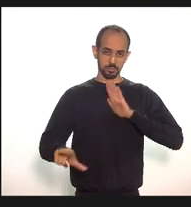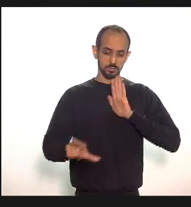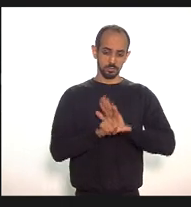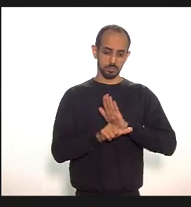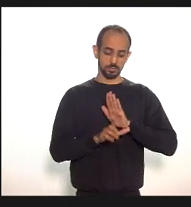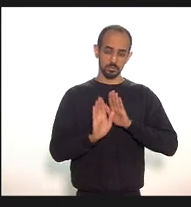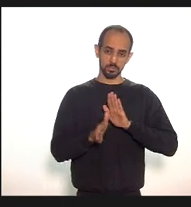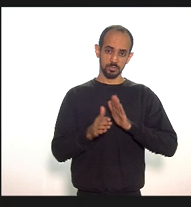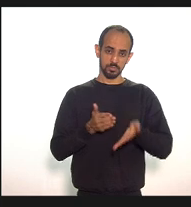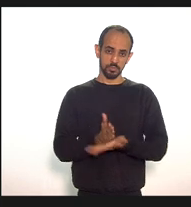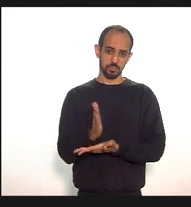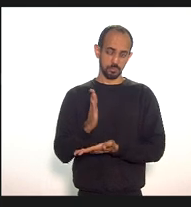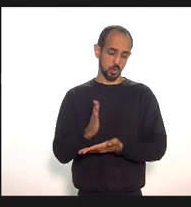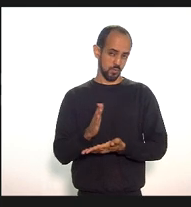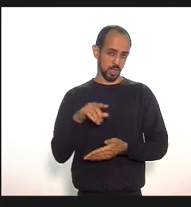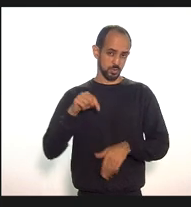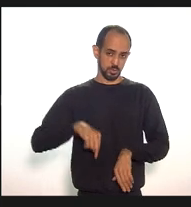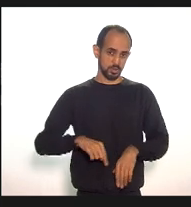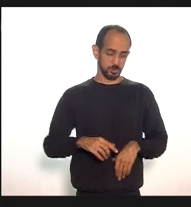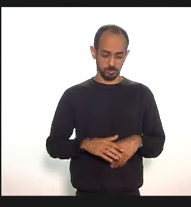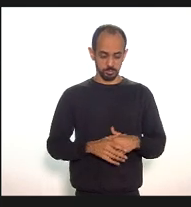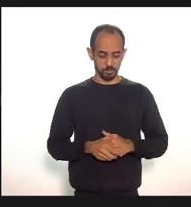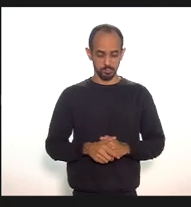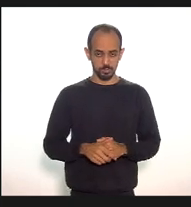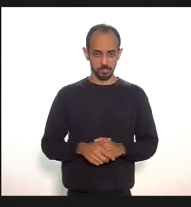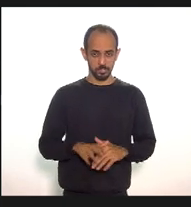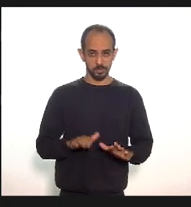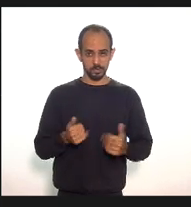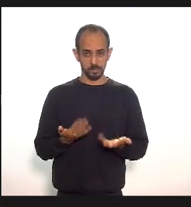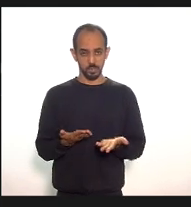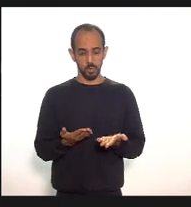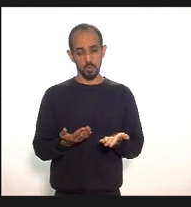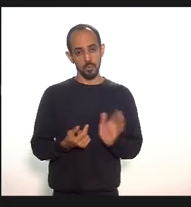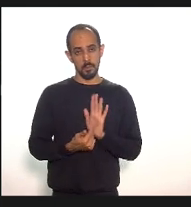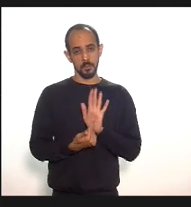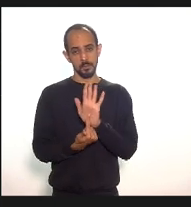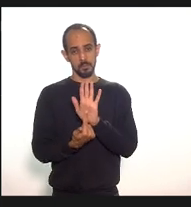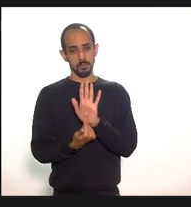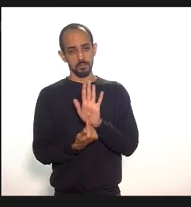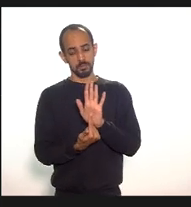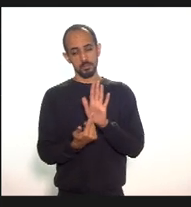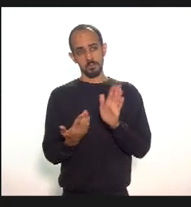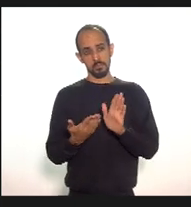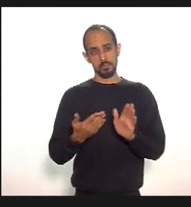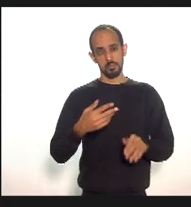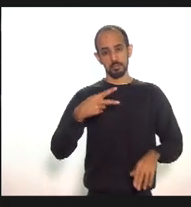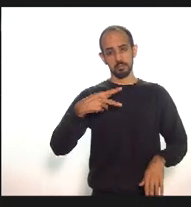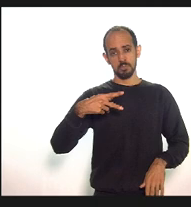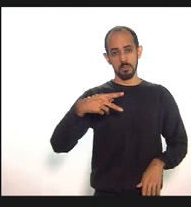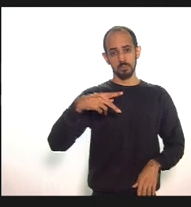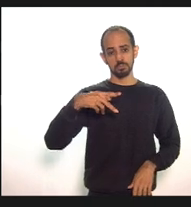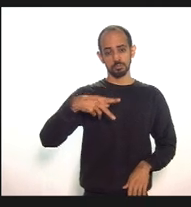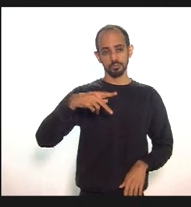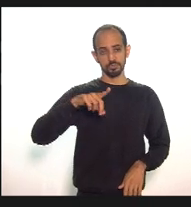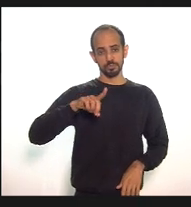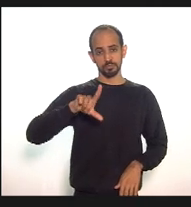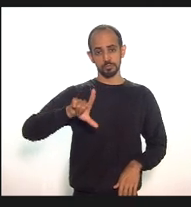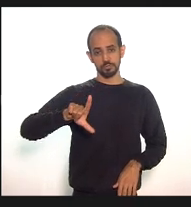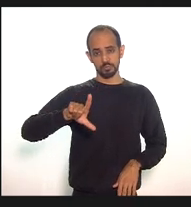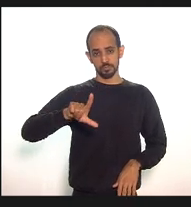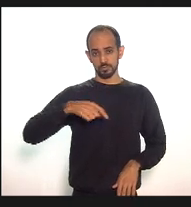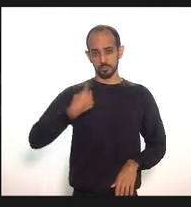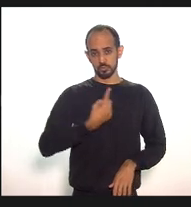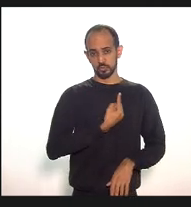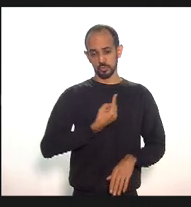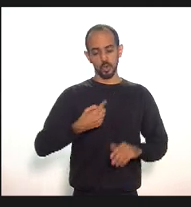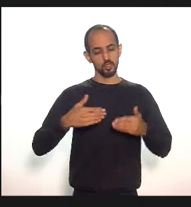que foi aprovada lá atrás Então o que está sendo apresentado é um pdl nós temos concordância com esse